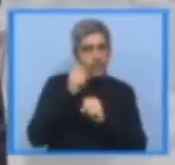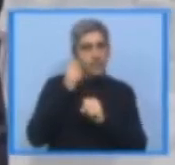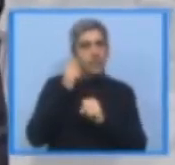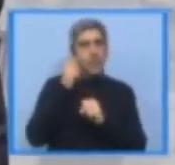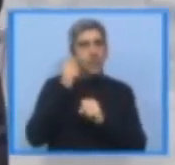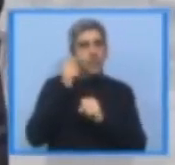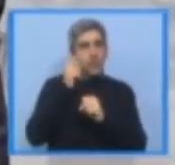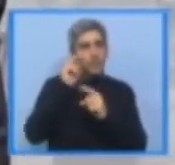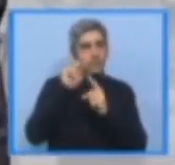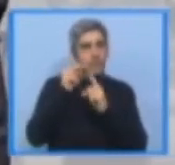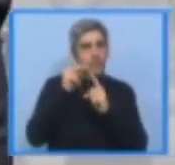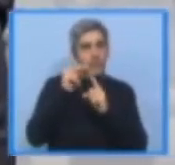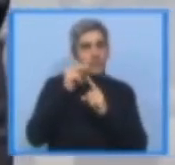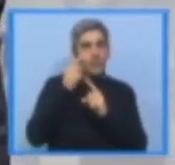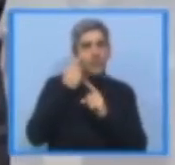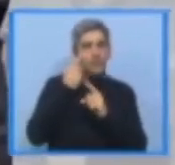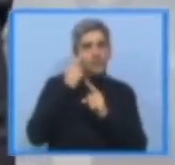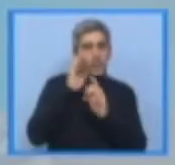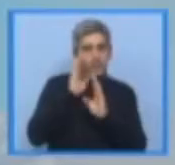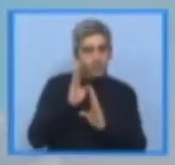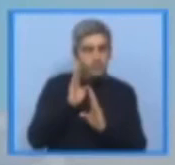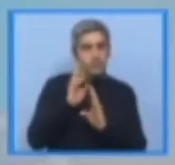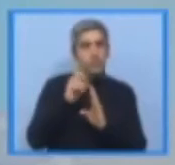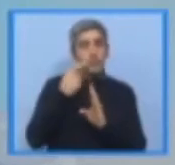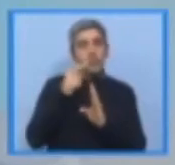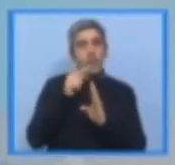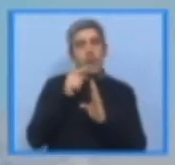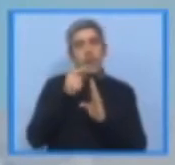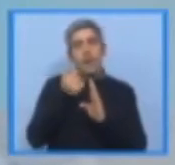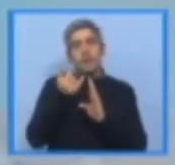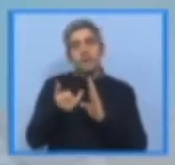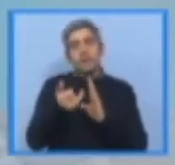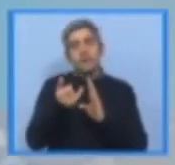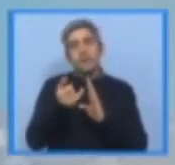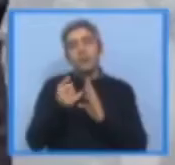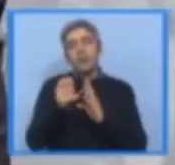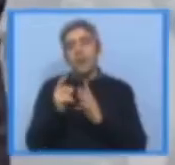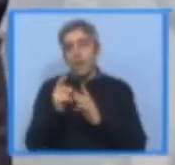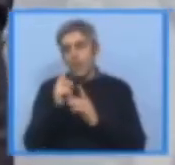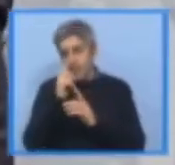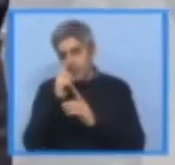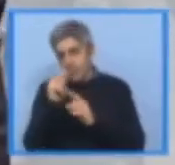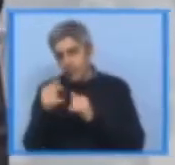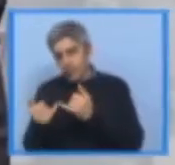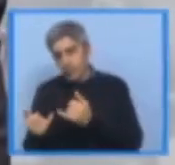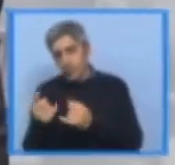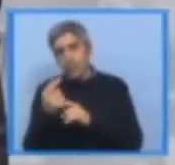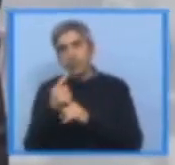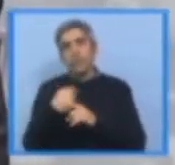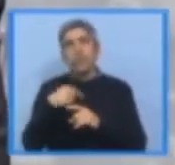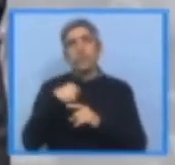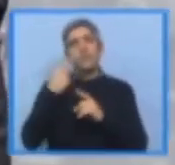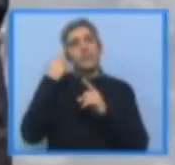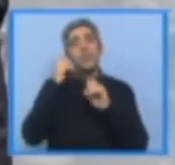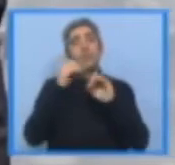online com aquela perspectiva de mentira. E a partir daí nós já não somos capazes de ter o distanciamento necessário e aquilo que o